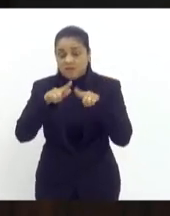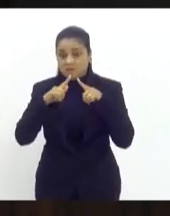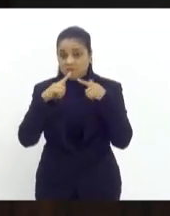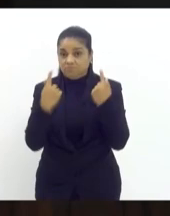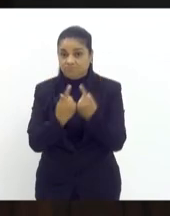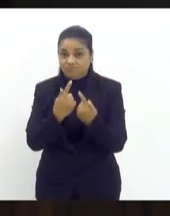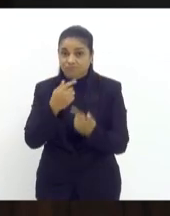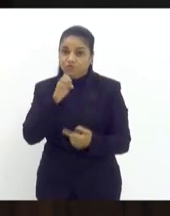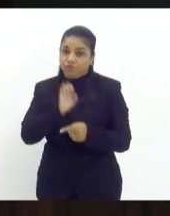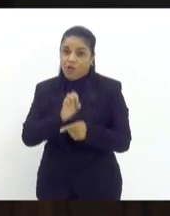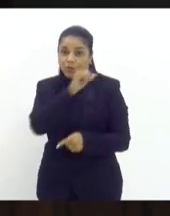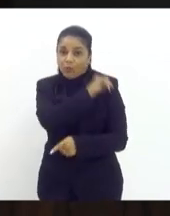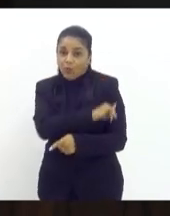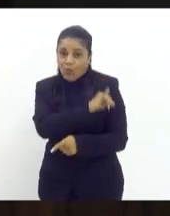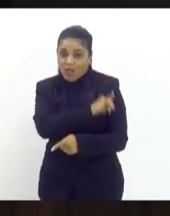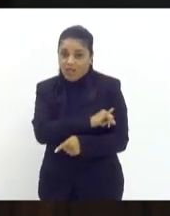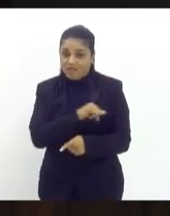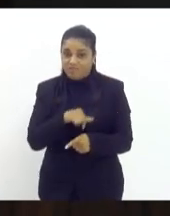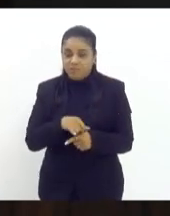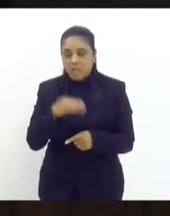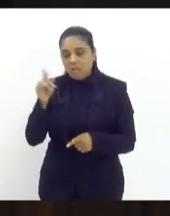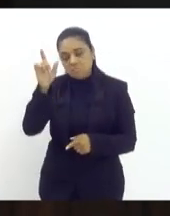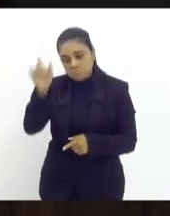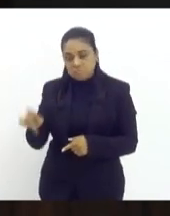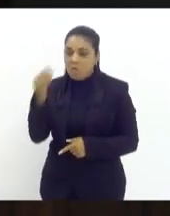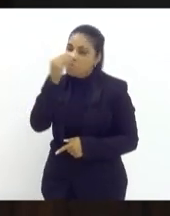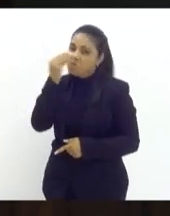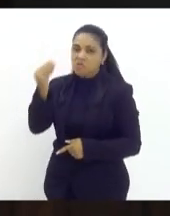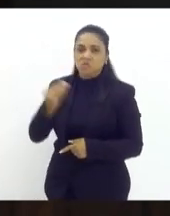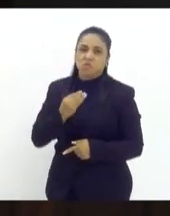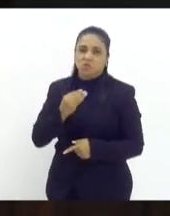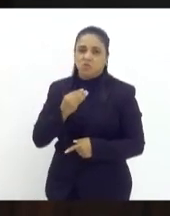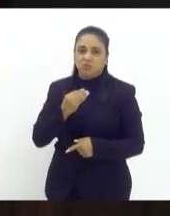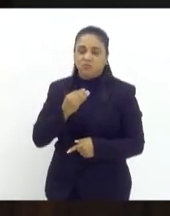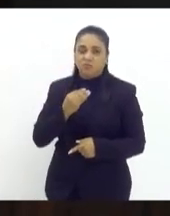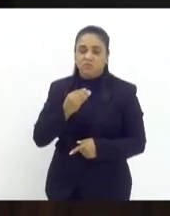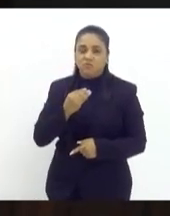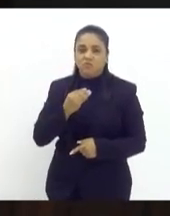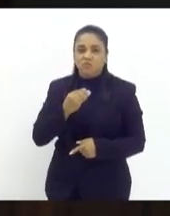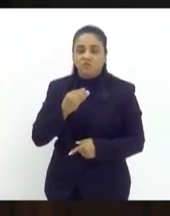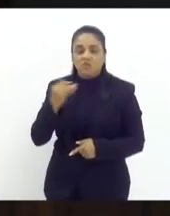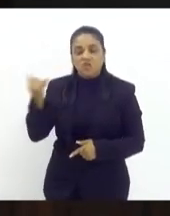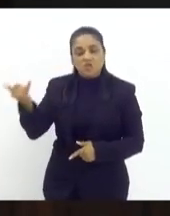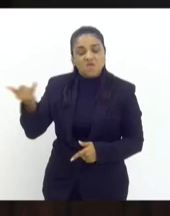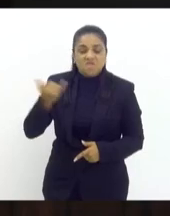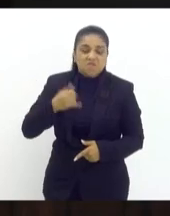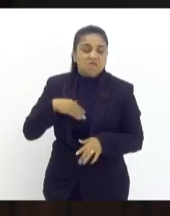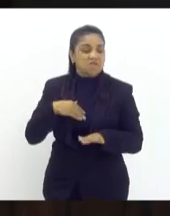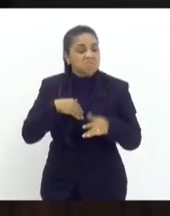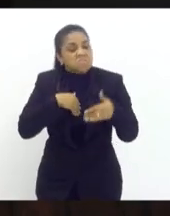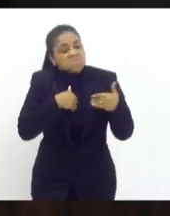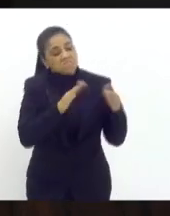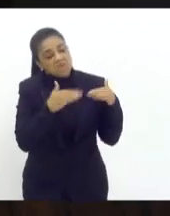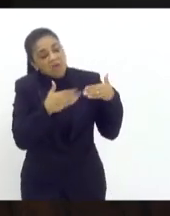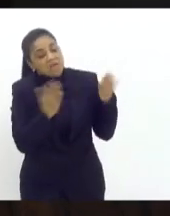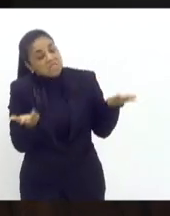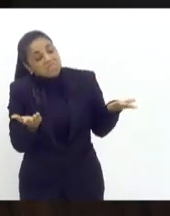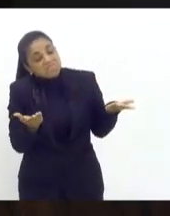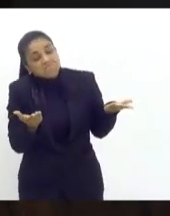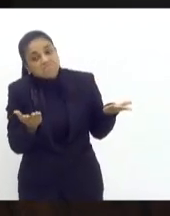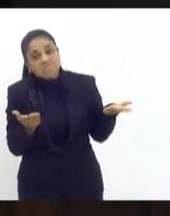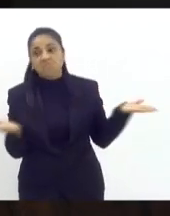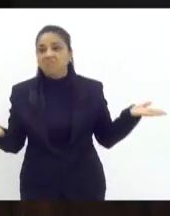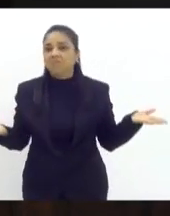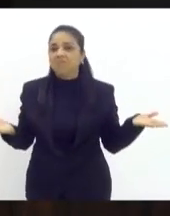e mesmo assim ele ignorou e eu cheguei a ouvir ele dizer e daí então é